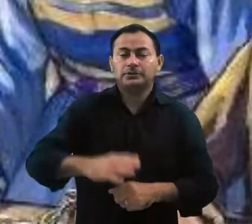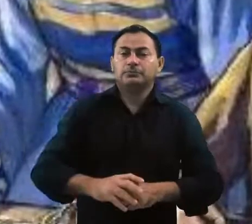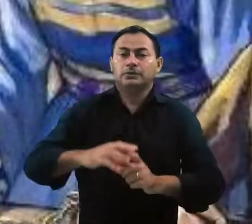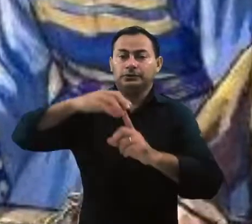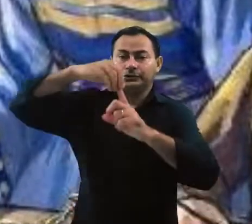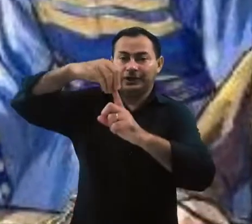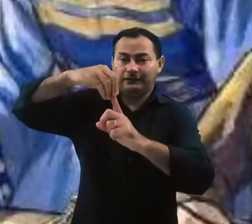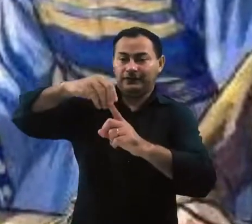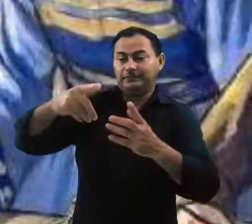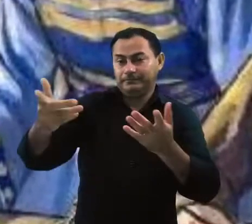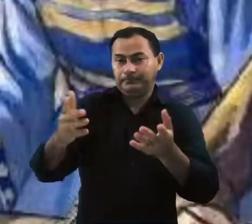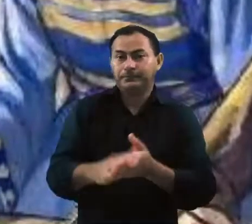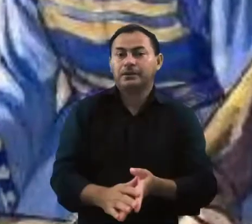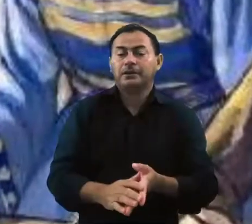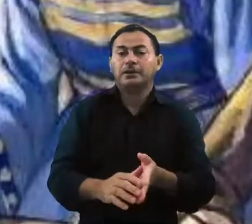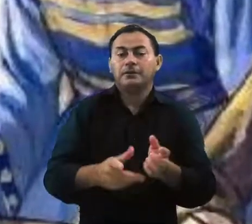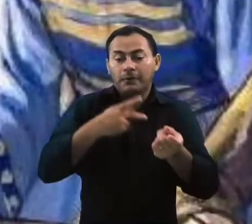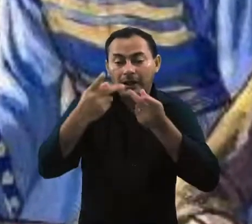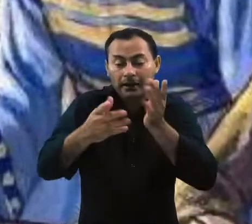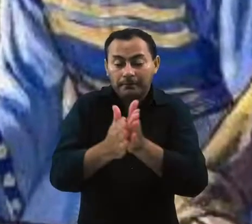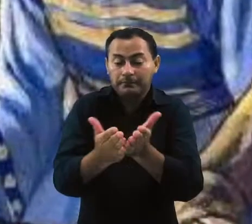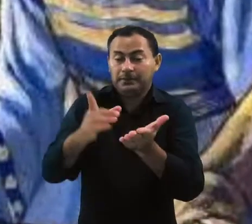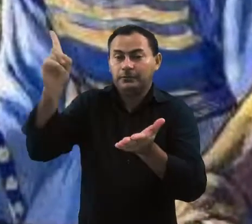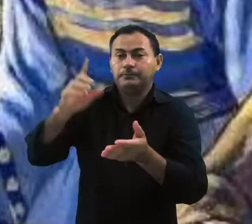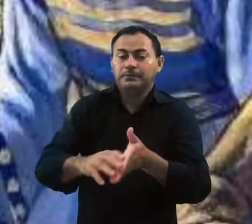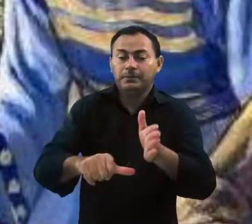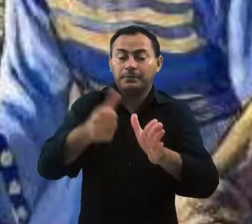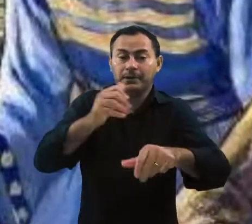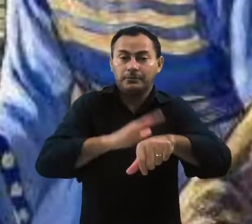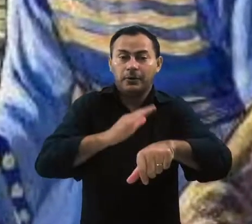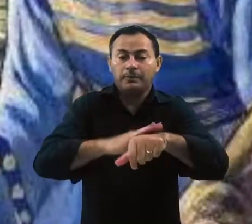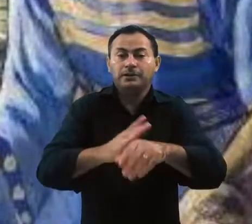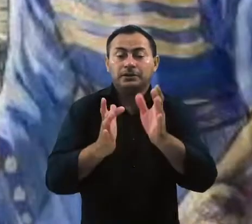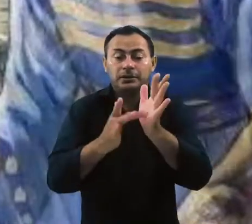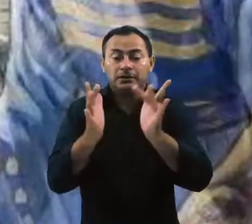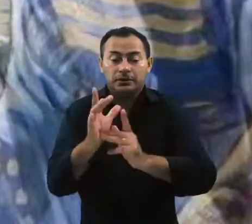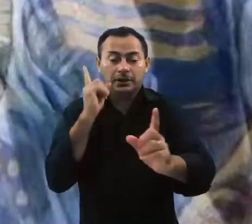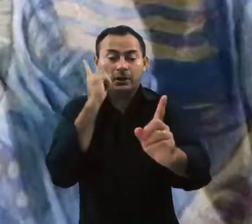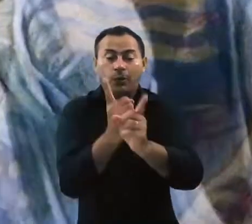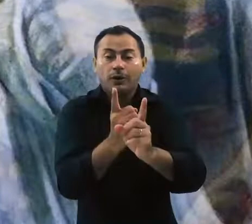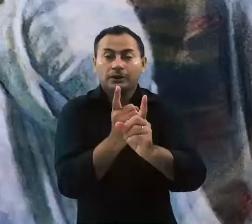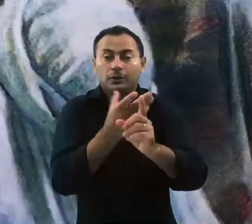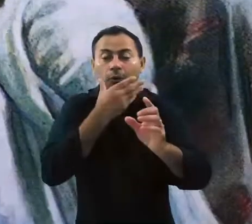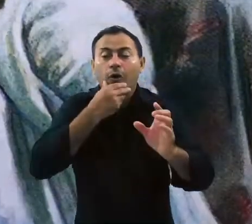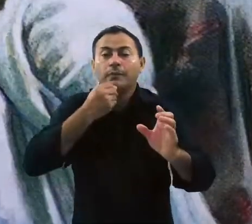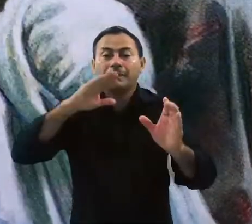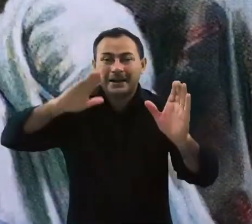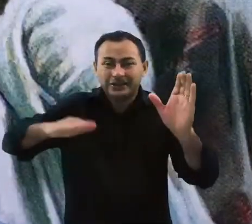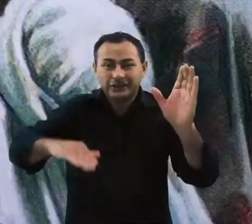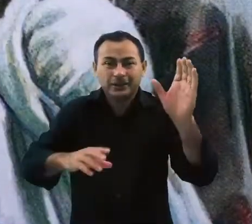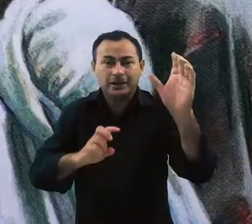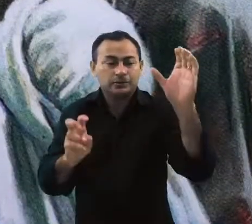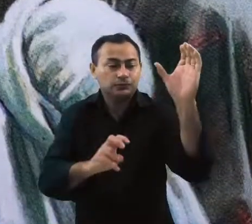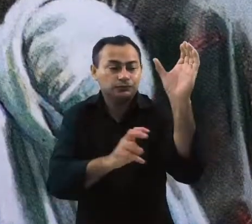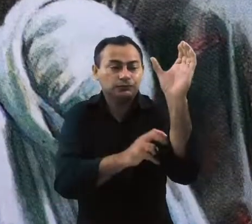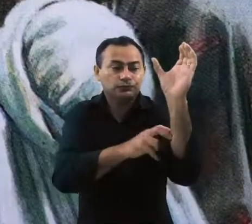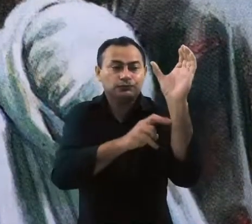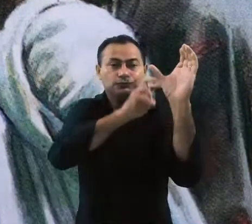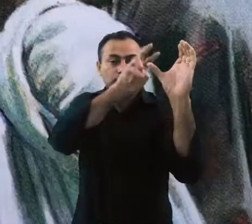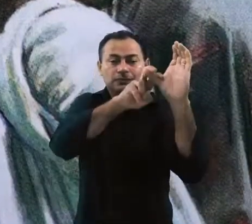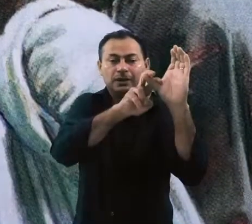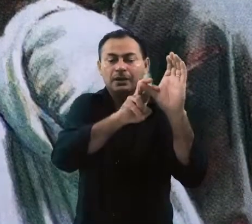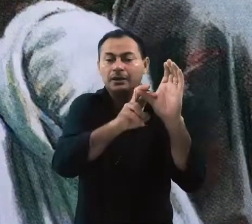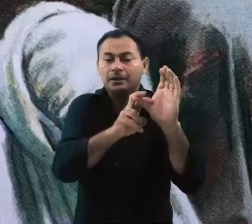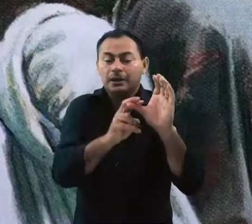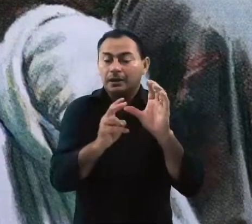chefe dele conforme relata a Bíblia no primeiro ato desta peça Jesus se encontra com o Zaqueu Zaqueu estava tamo junto para